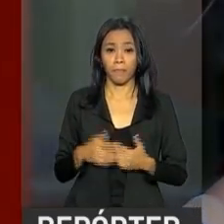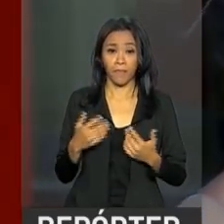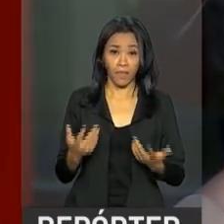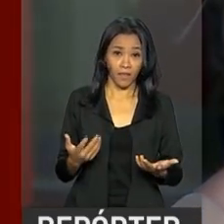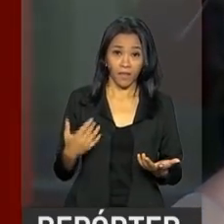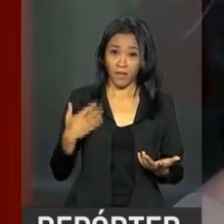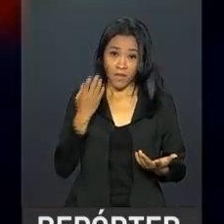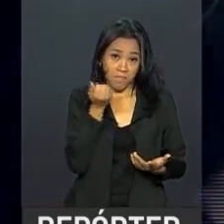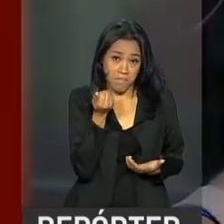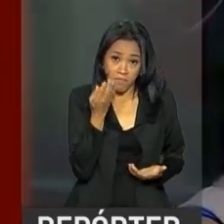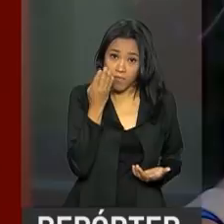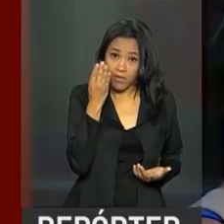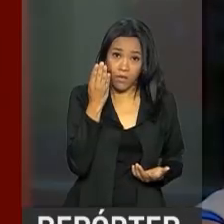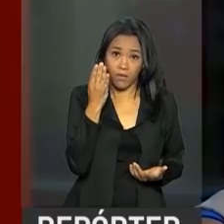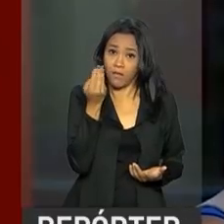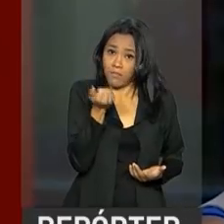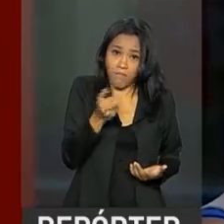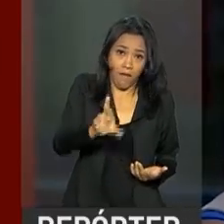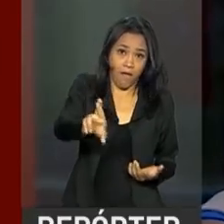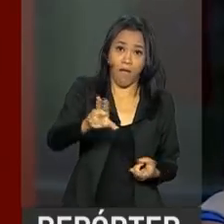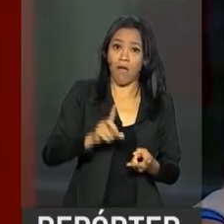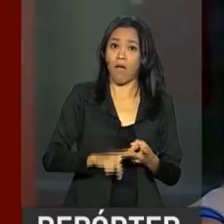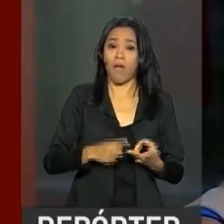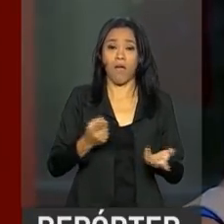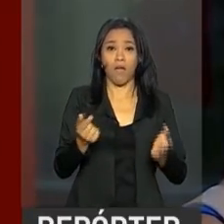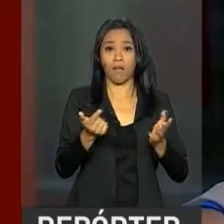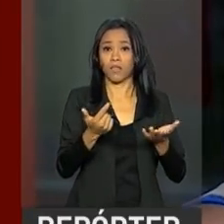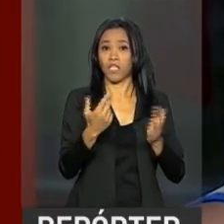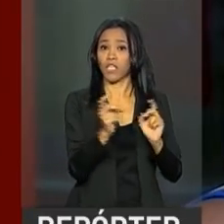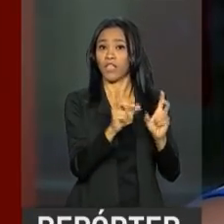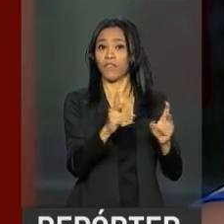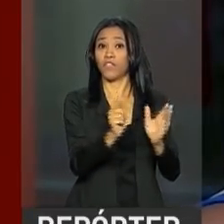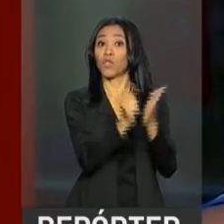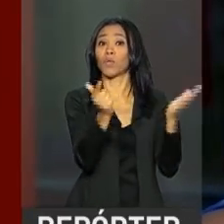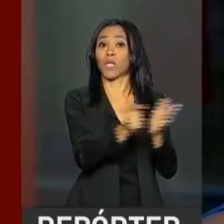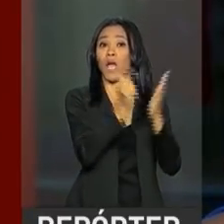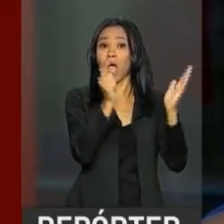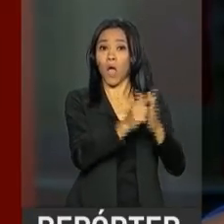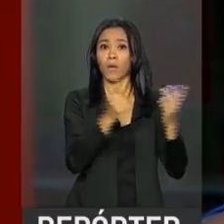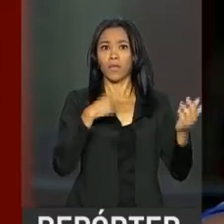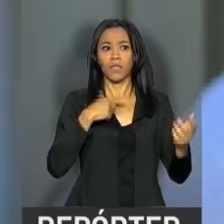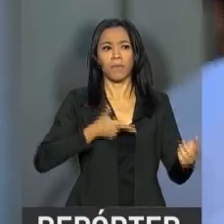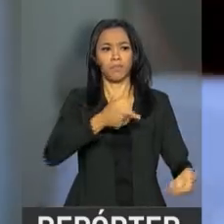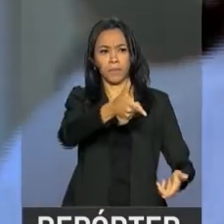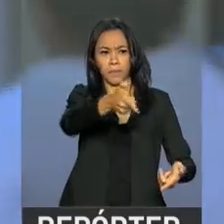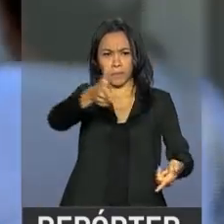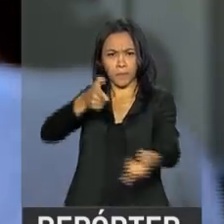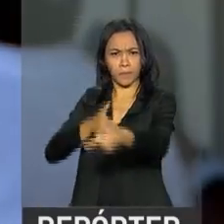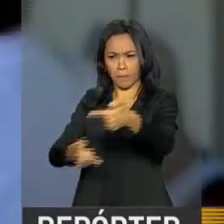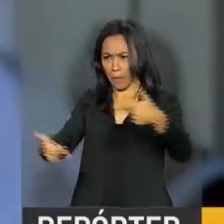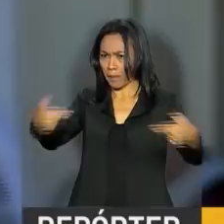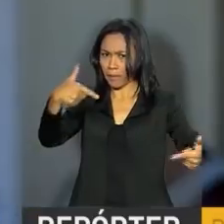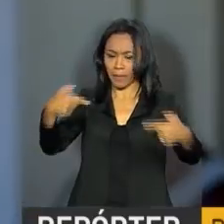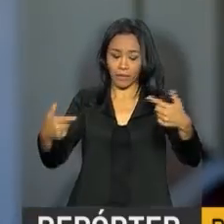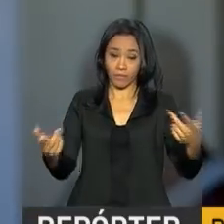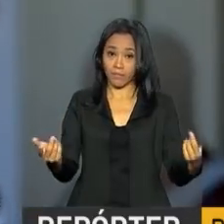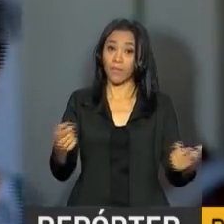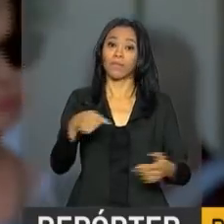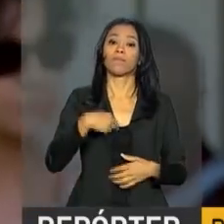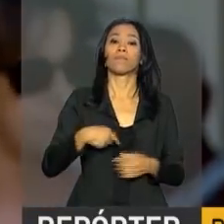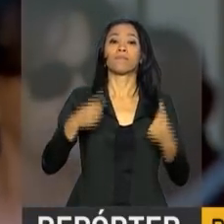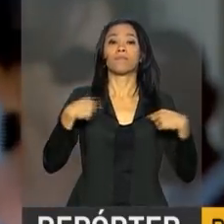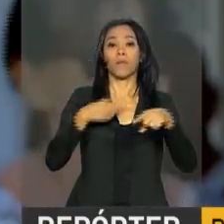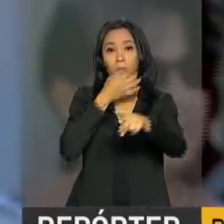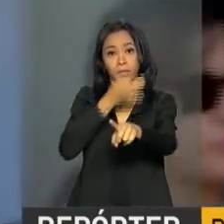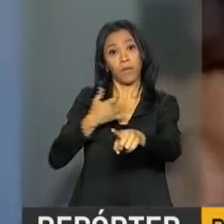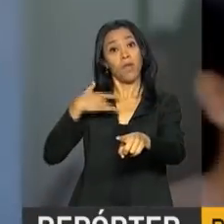bailes é banca de jornal e até mesmo tiroteio né eu acho bom que a gente está numa